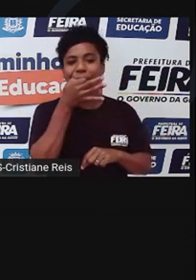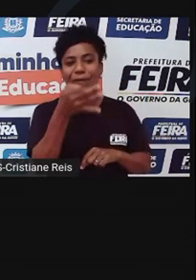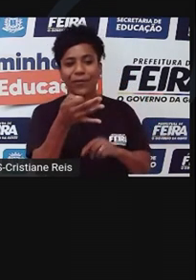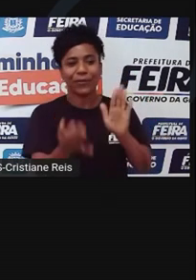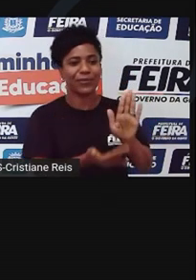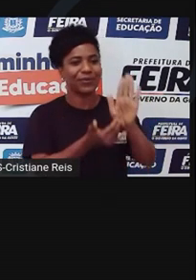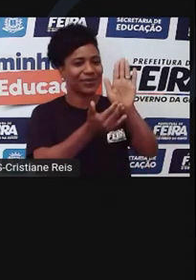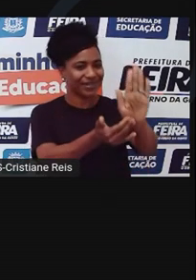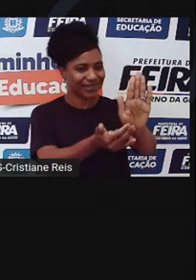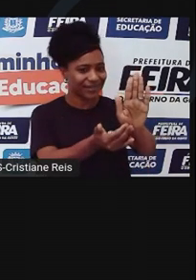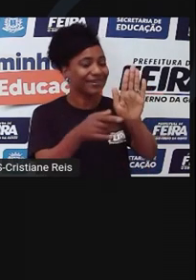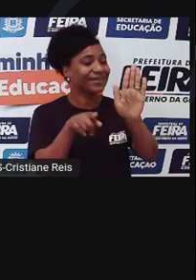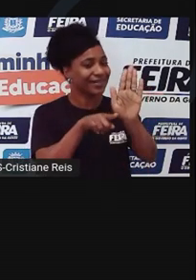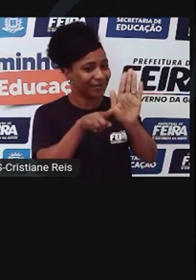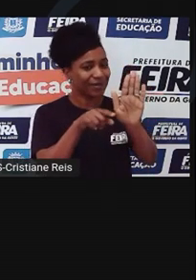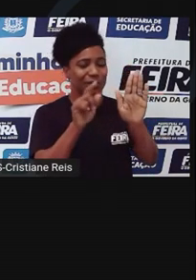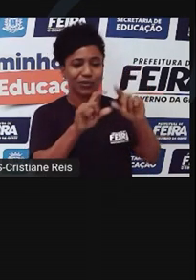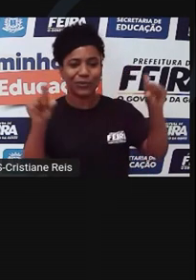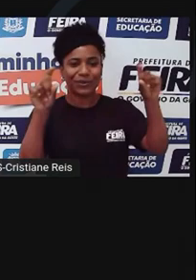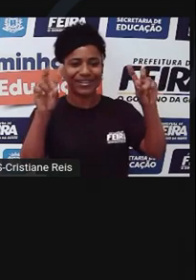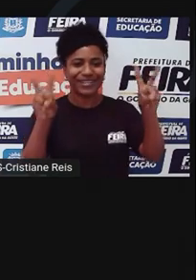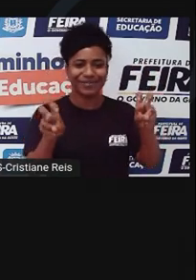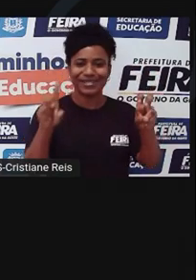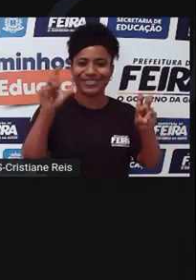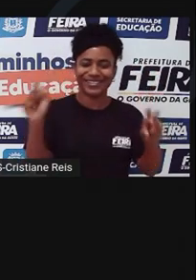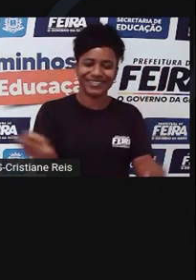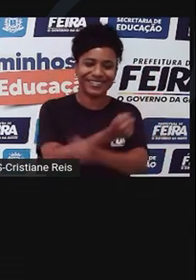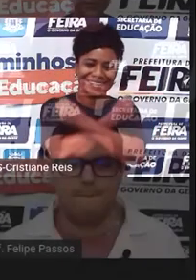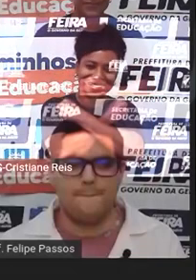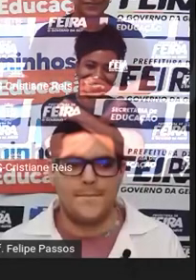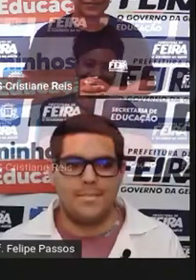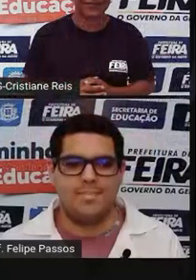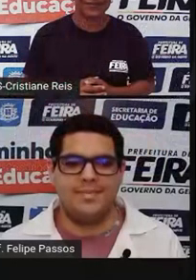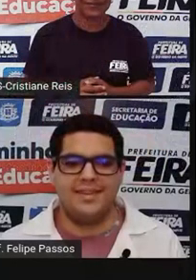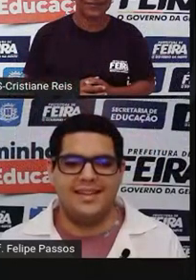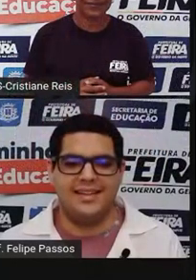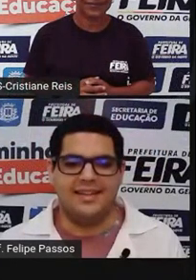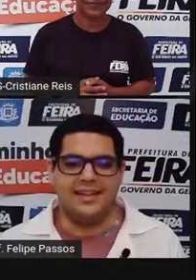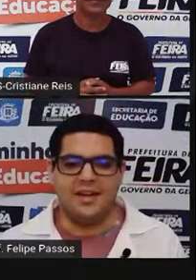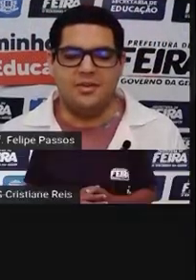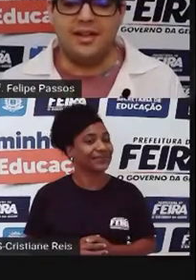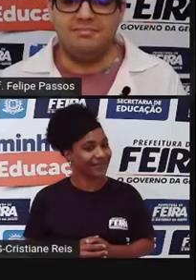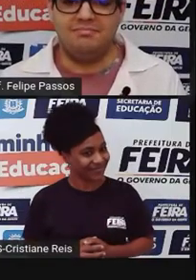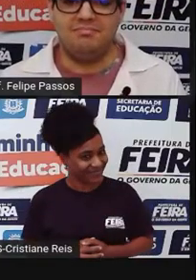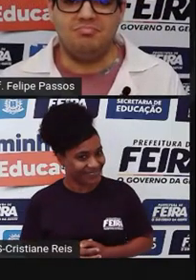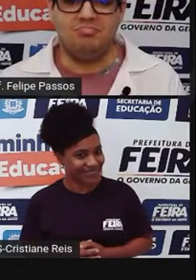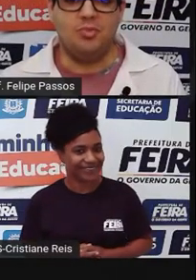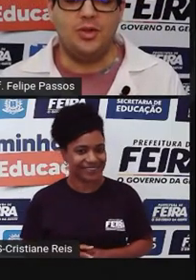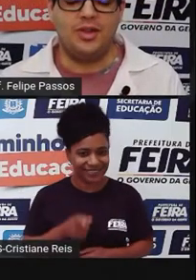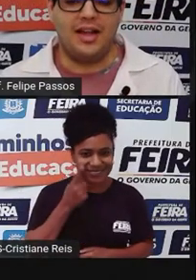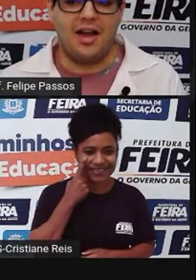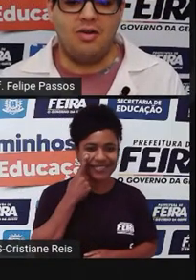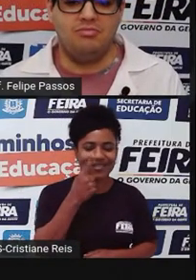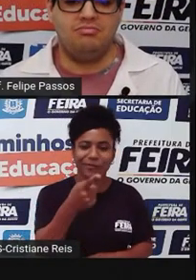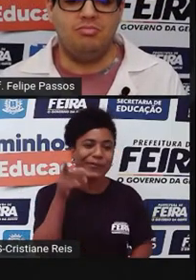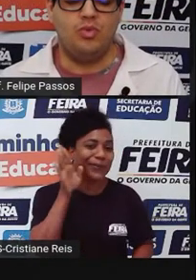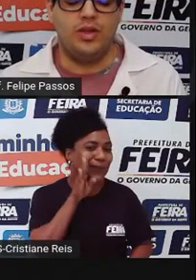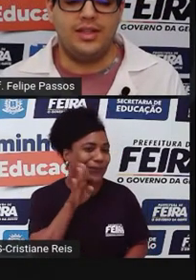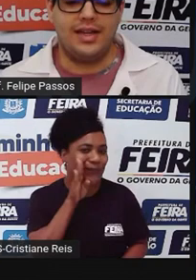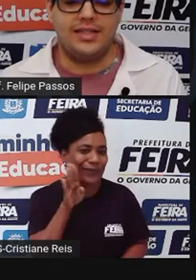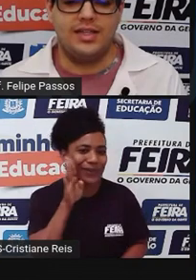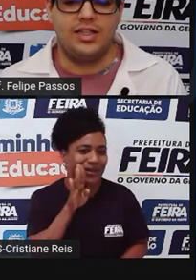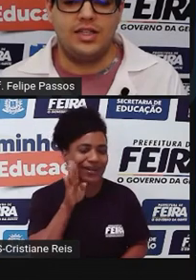a serem abordados nos próximos vídeos um grande abraço e até mais bom então né Muito legal